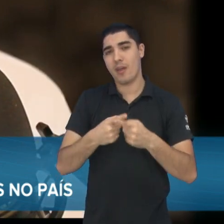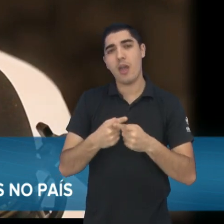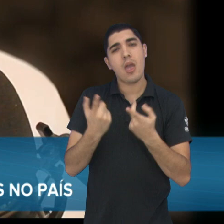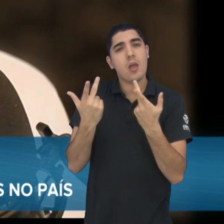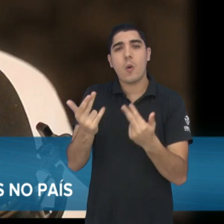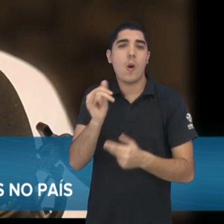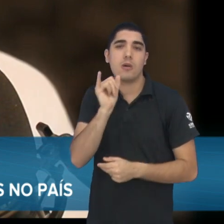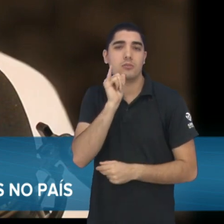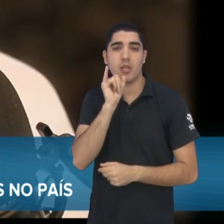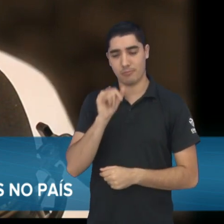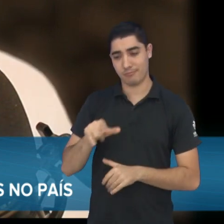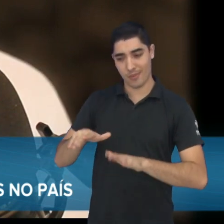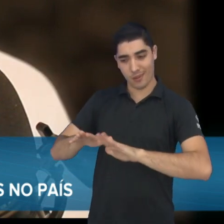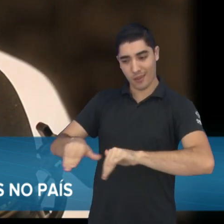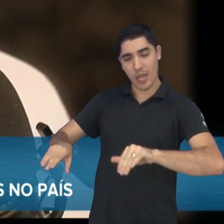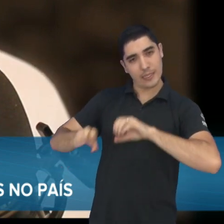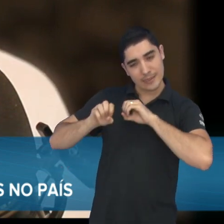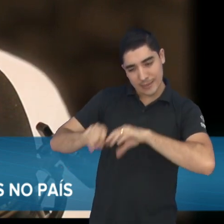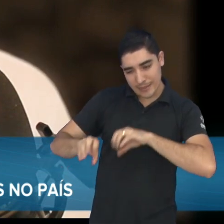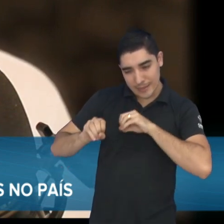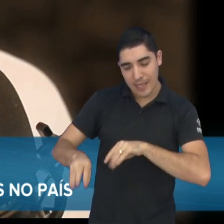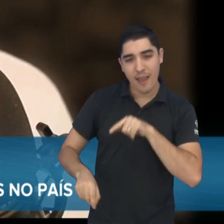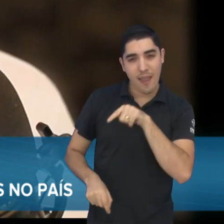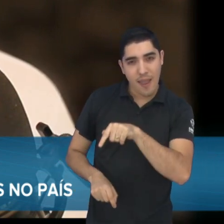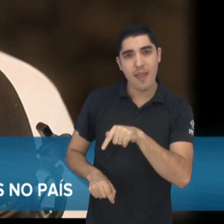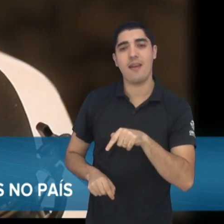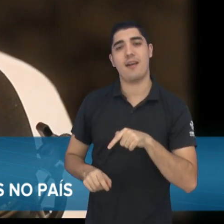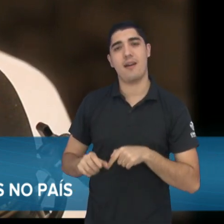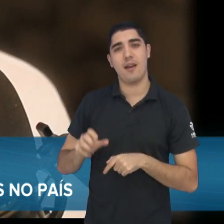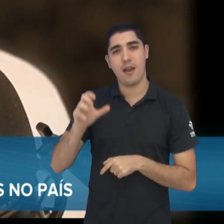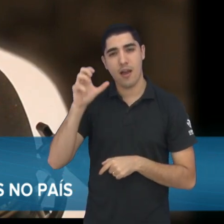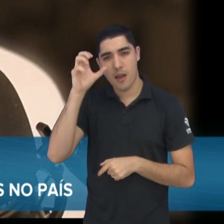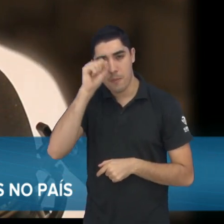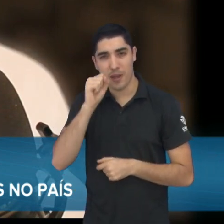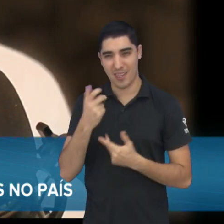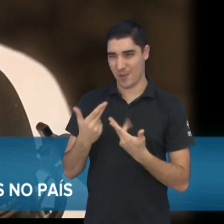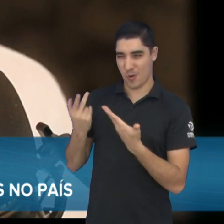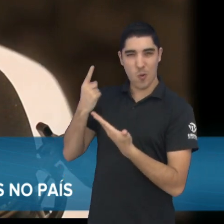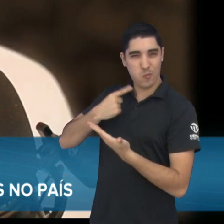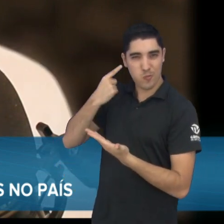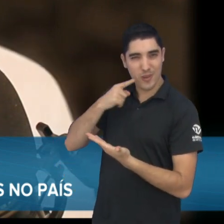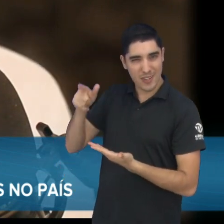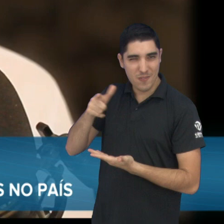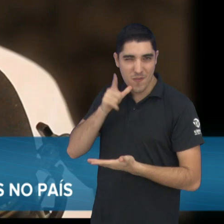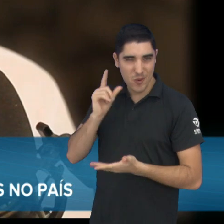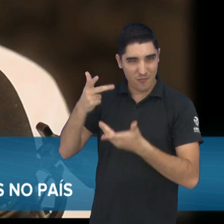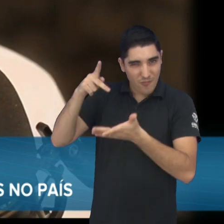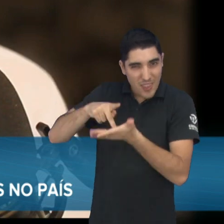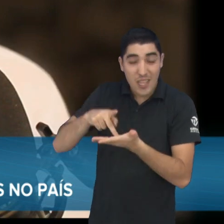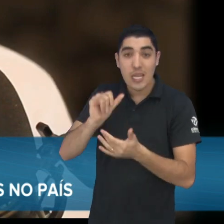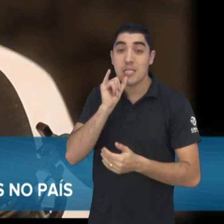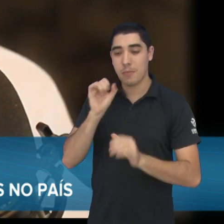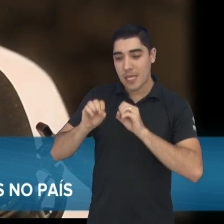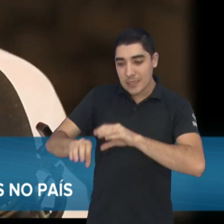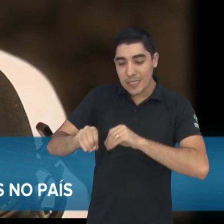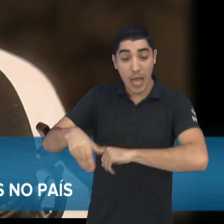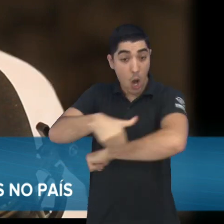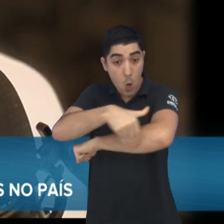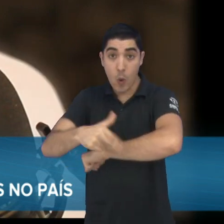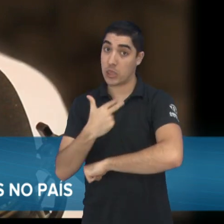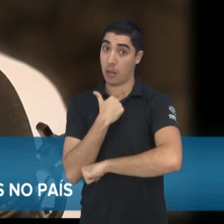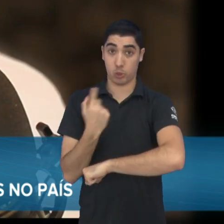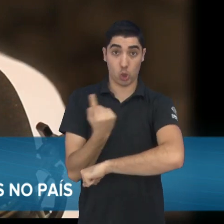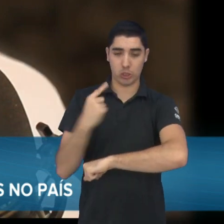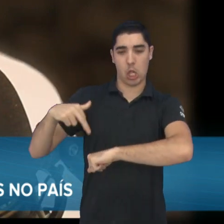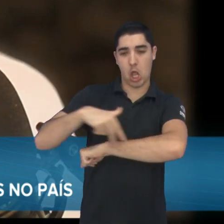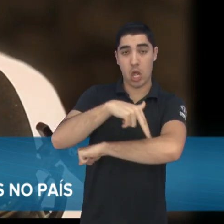crianças, de novo usando a mesma excelente analogia aí, doutor, ensina crianças as regras de trânsito, a gente também precisa